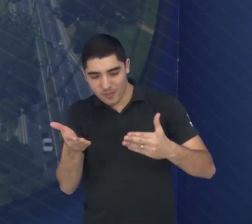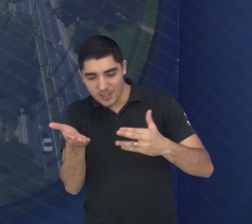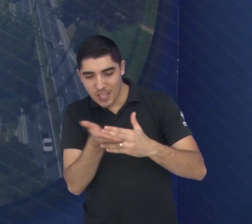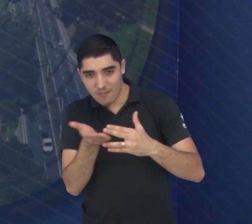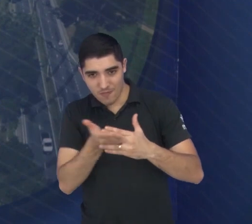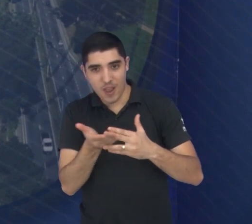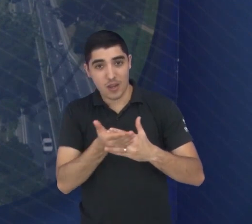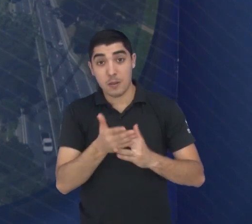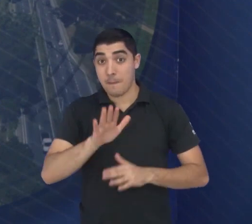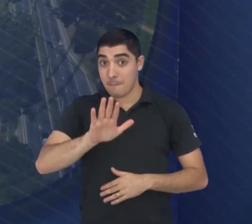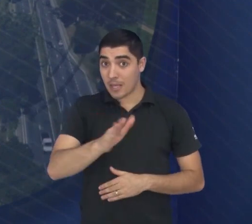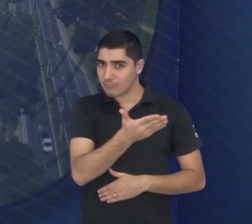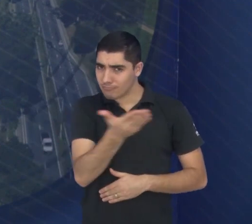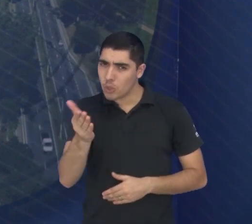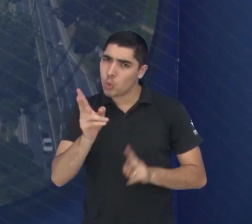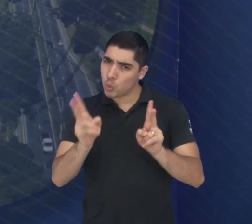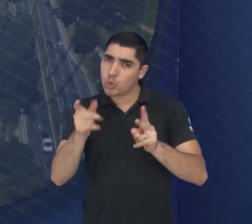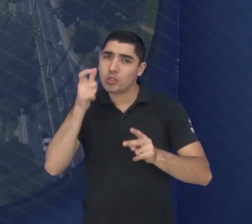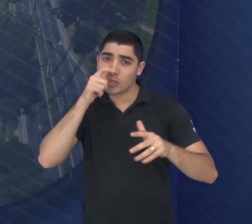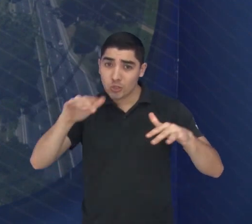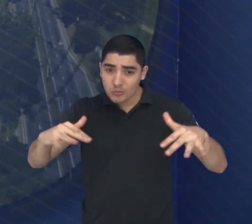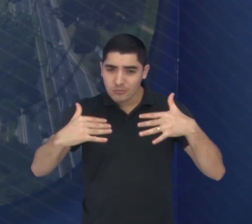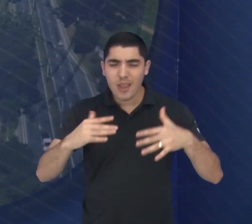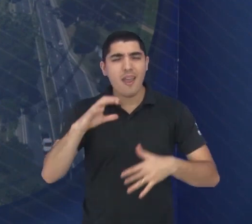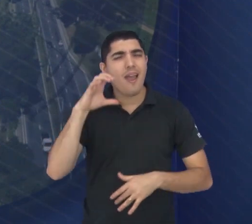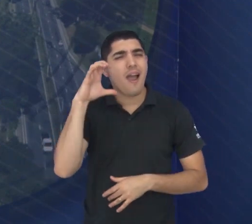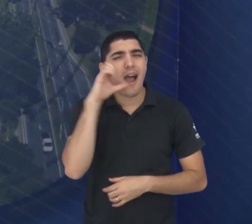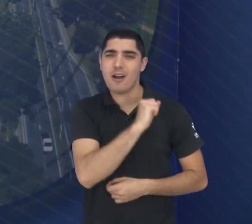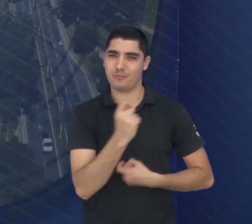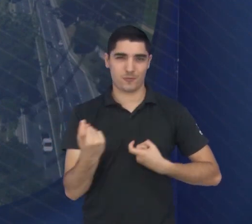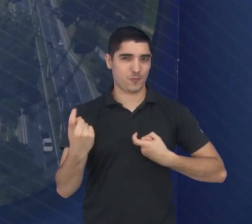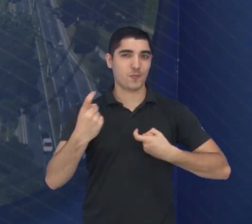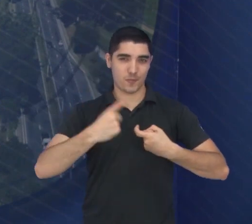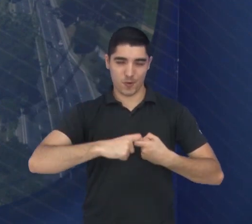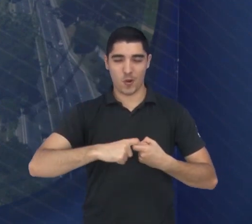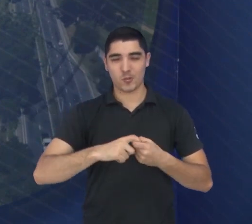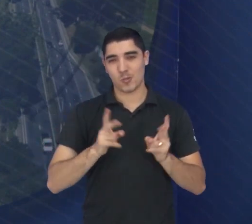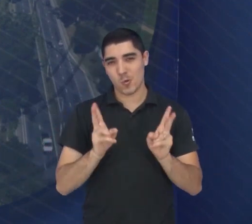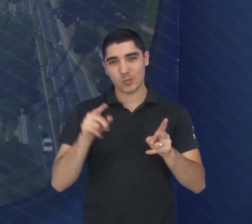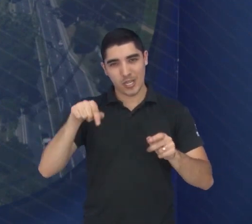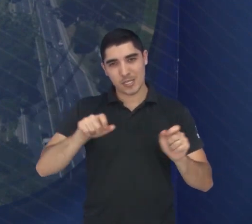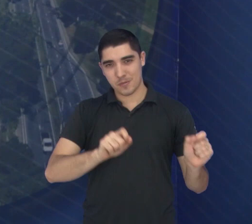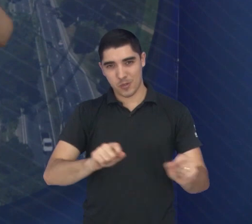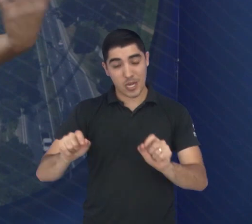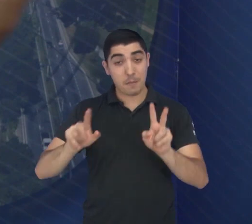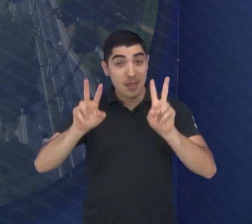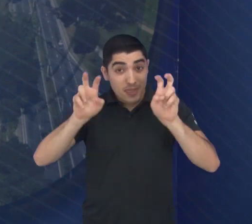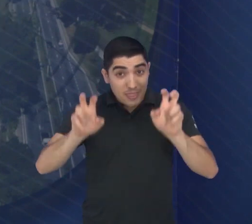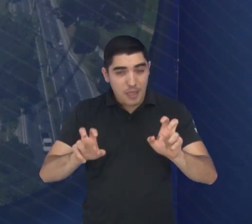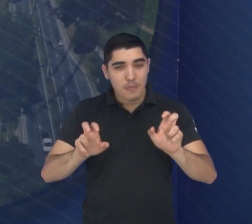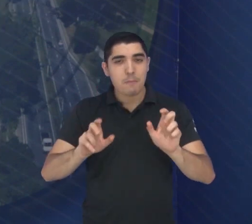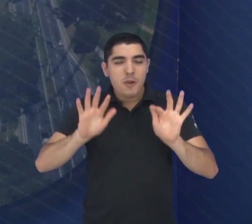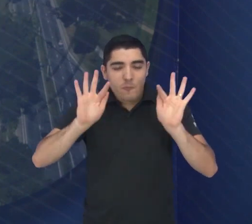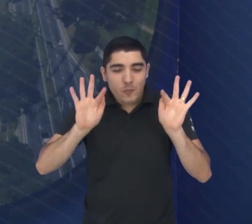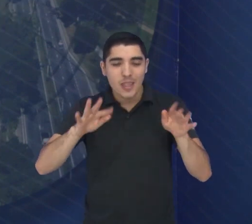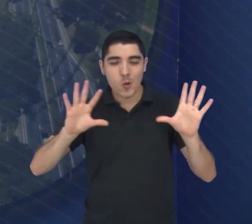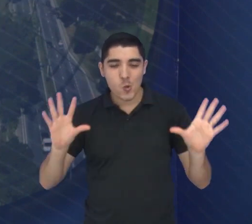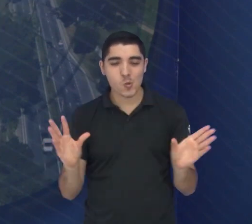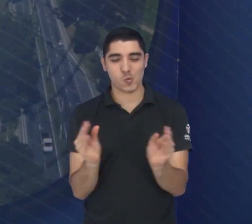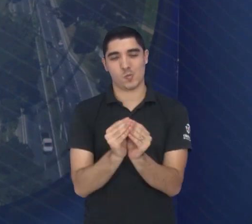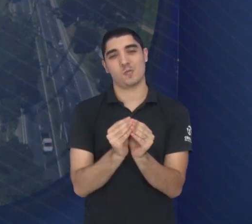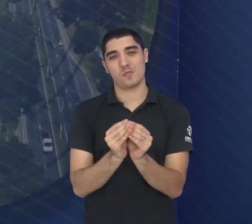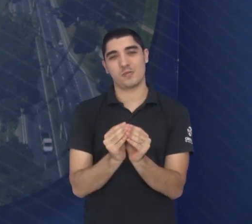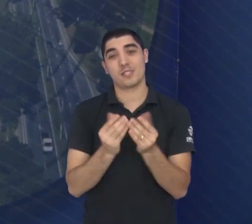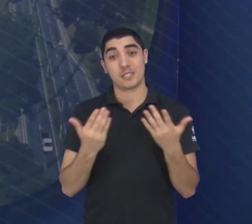Diálogos, mas fiquem com a gente, porque é muito, muito rapidinho mesmo, e daqui a pouquinho a gente está de volta para concluir esse